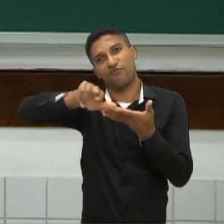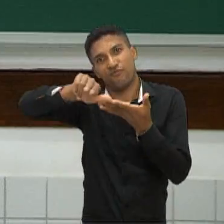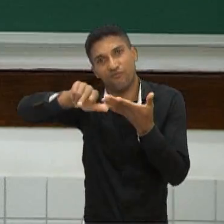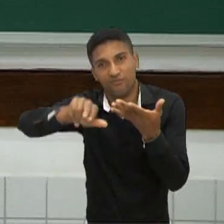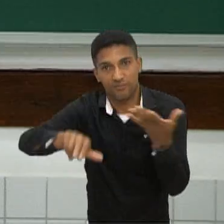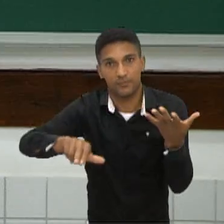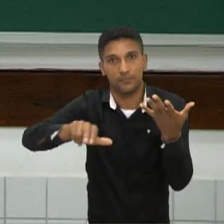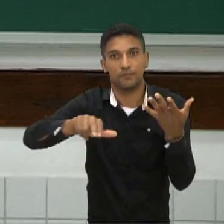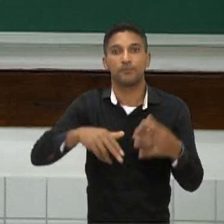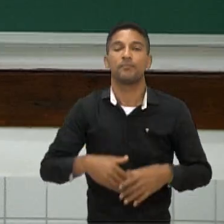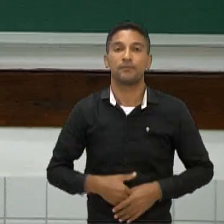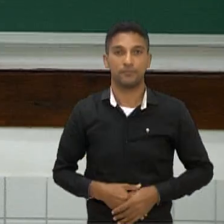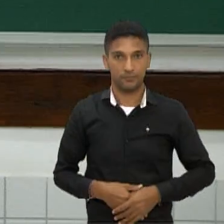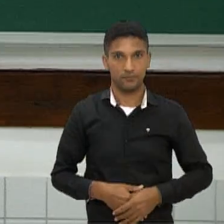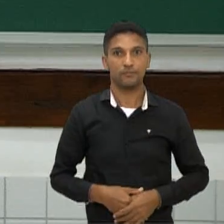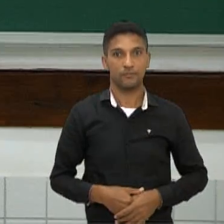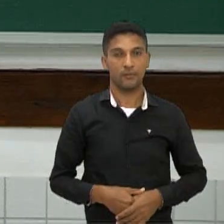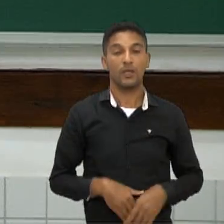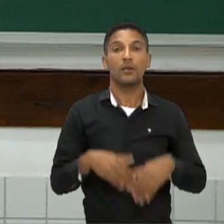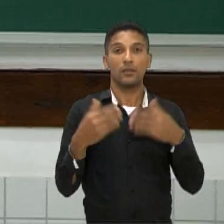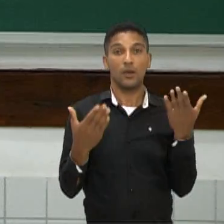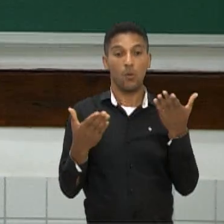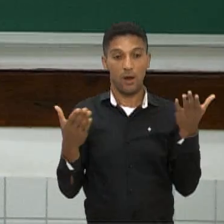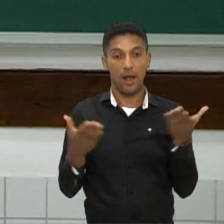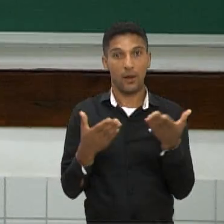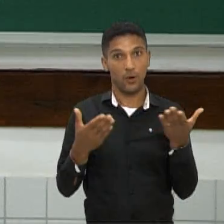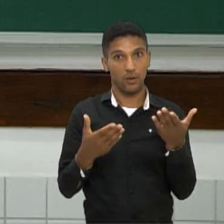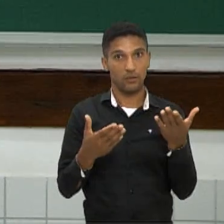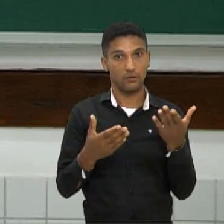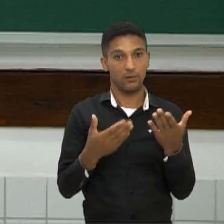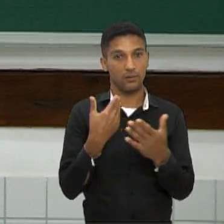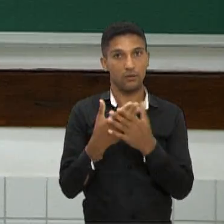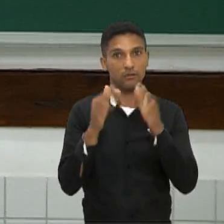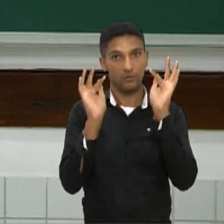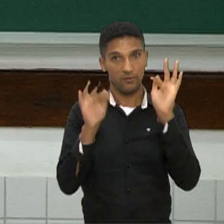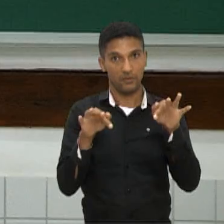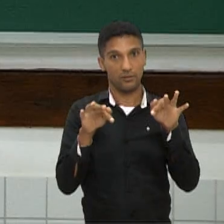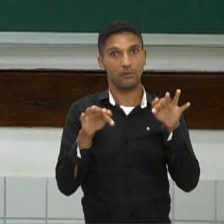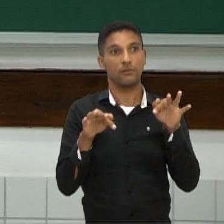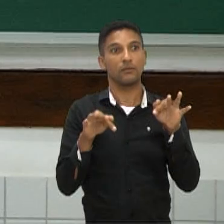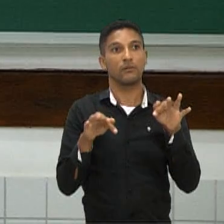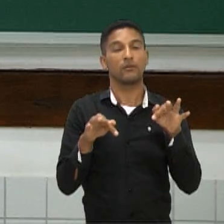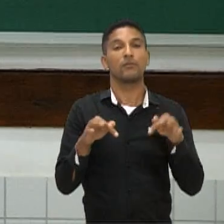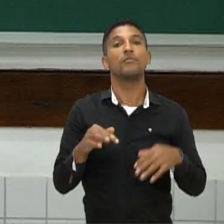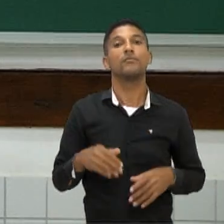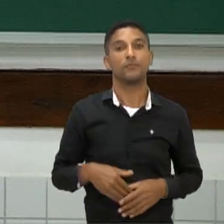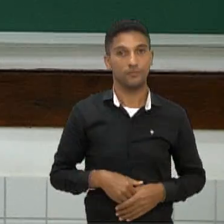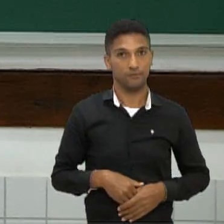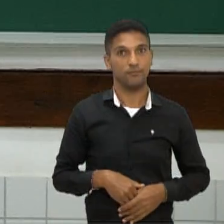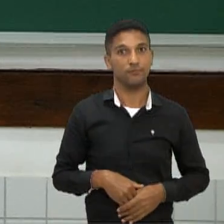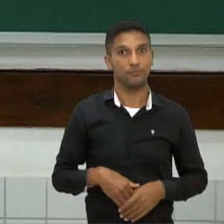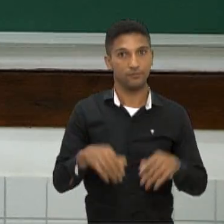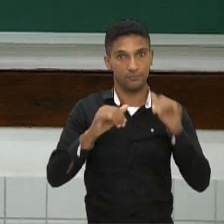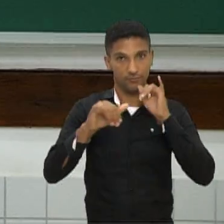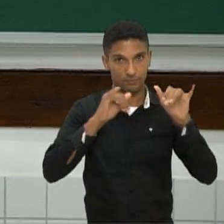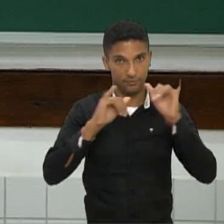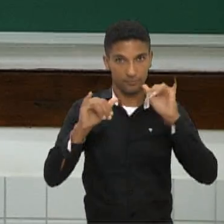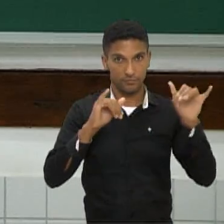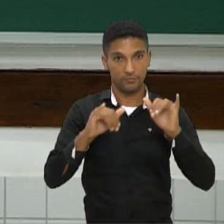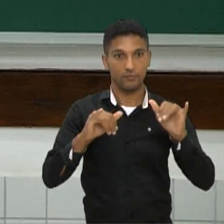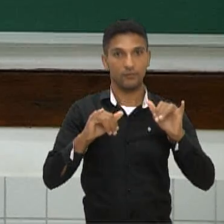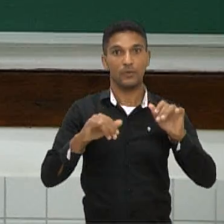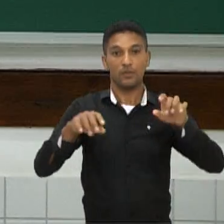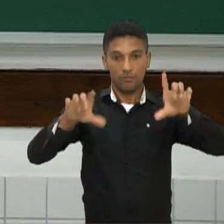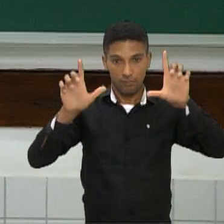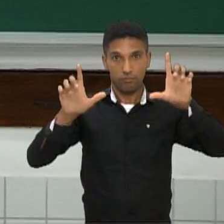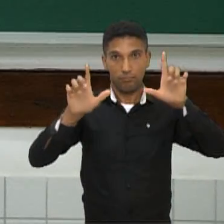uma aula de geografia e um último lembrete para vocês. O registro da frequência de vocês no Classroom